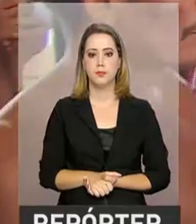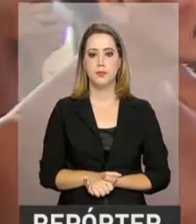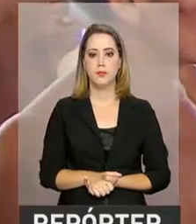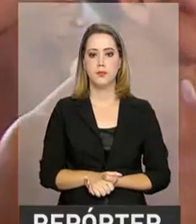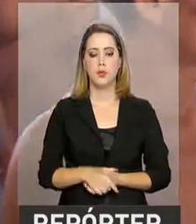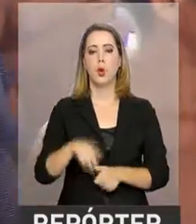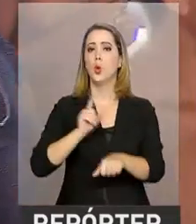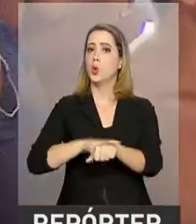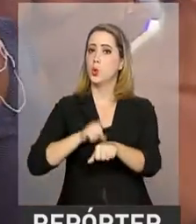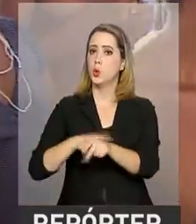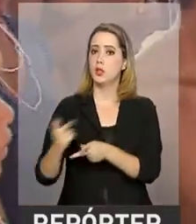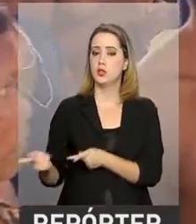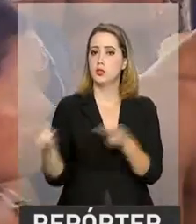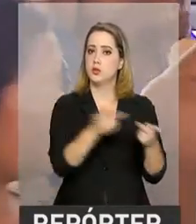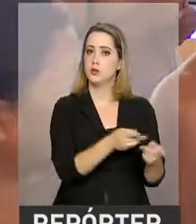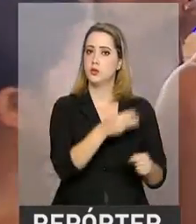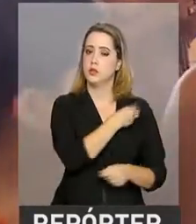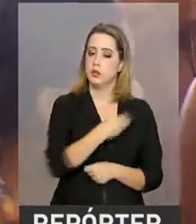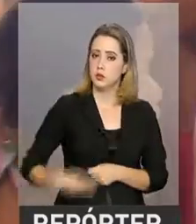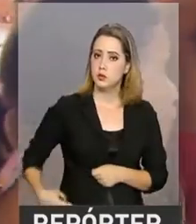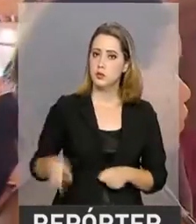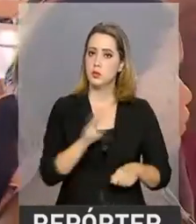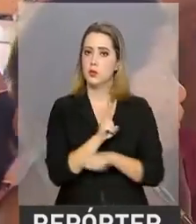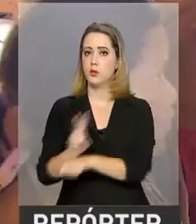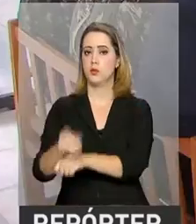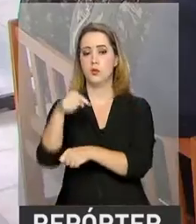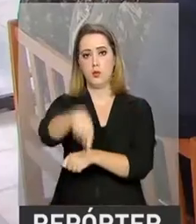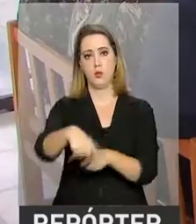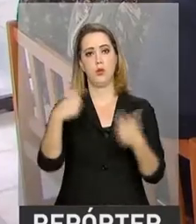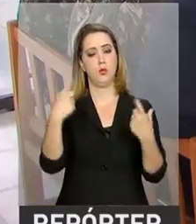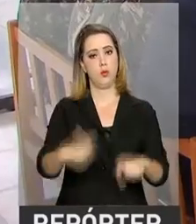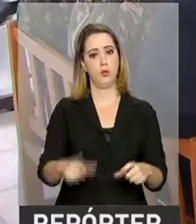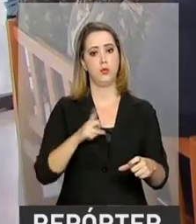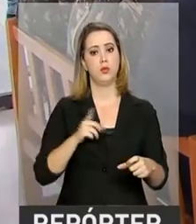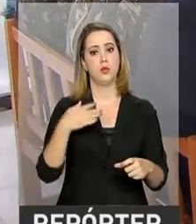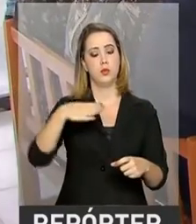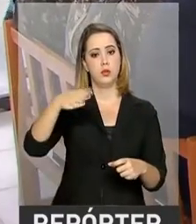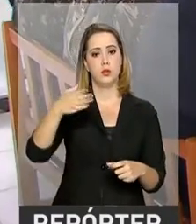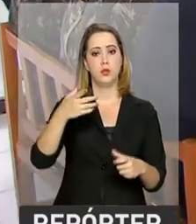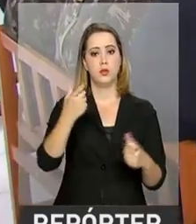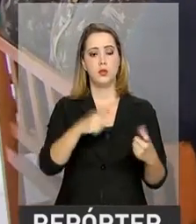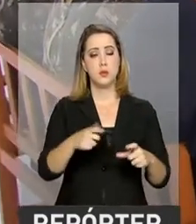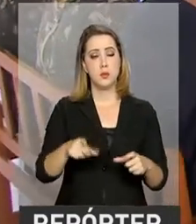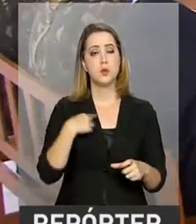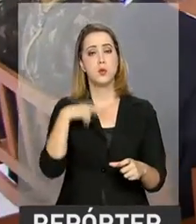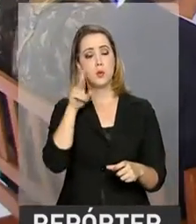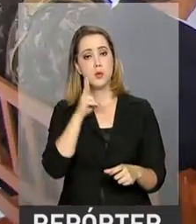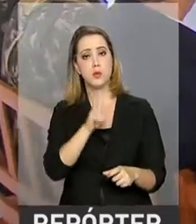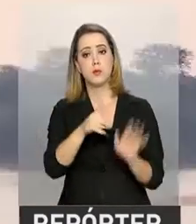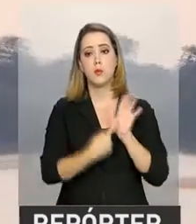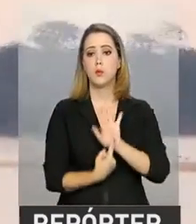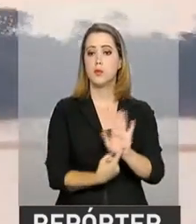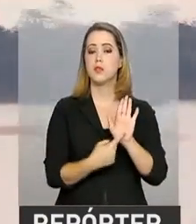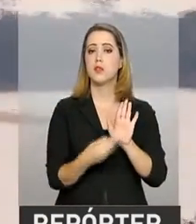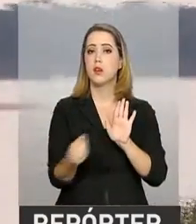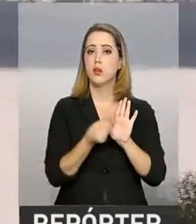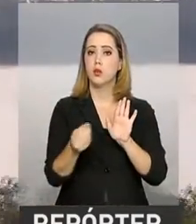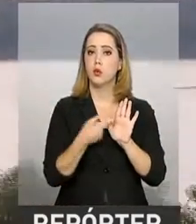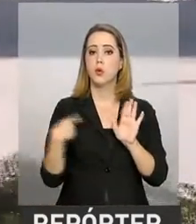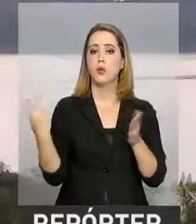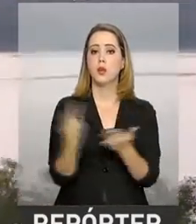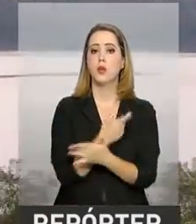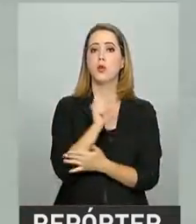Durante visita do ministro da Defesa, Raul Jungmann, à vila, os agentes demonstraram como é feita a abordagem. Eles